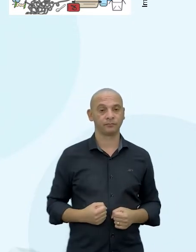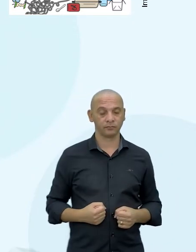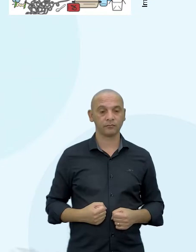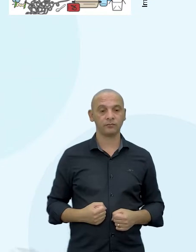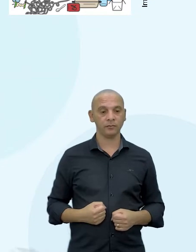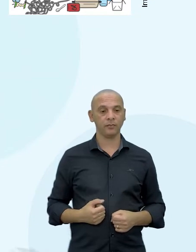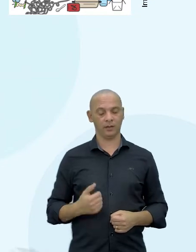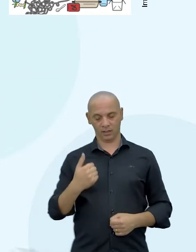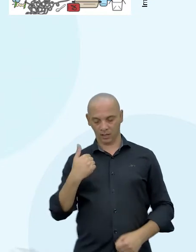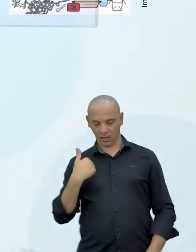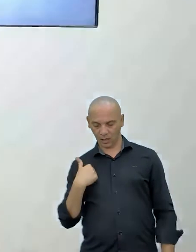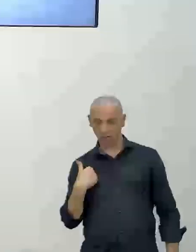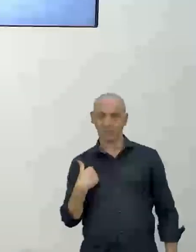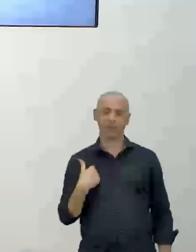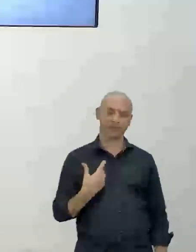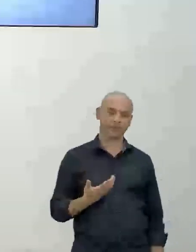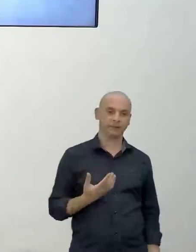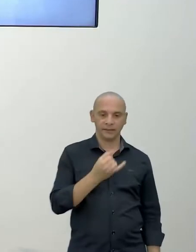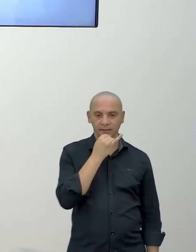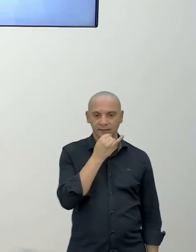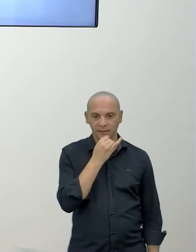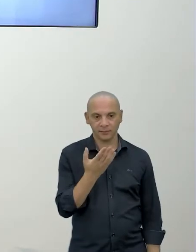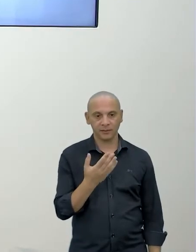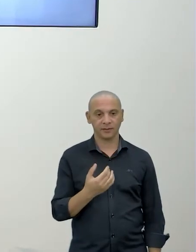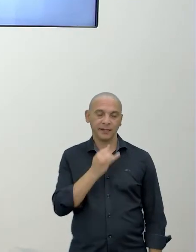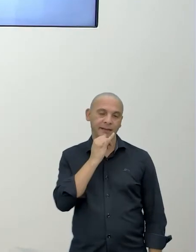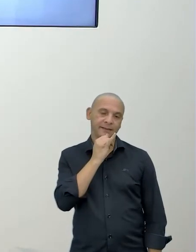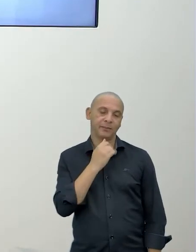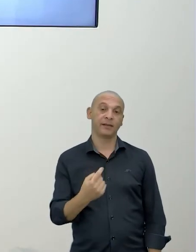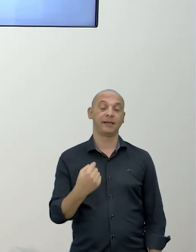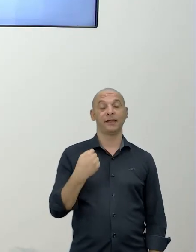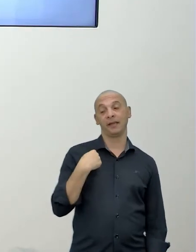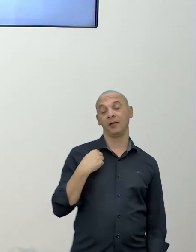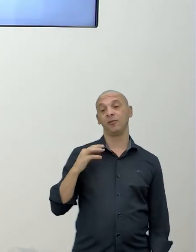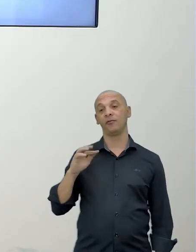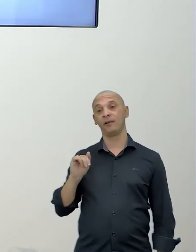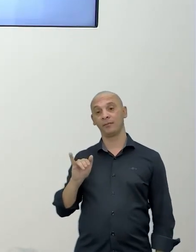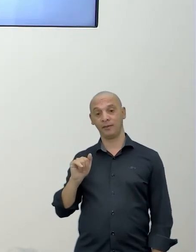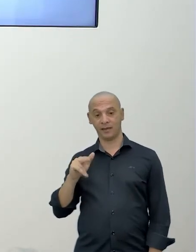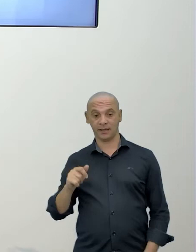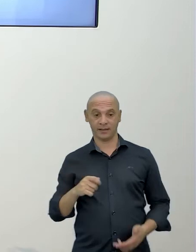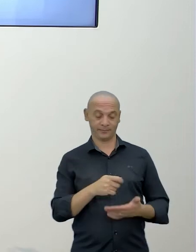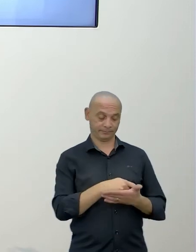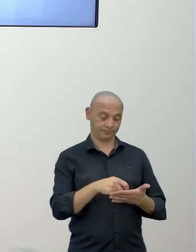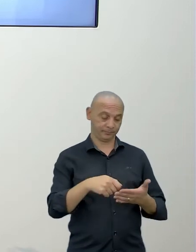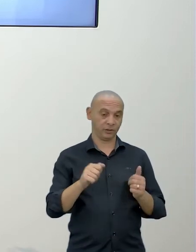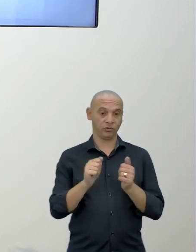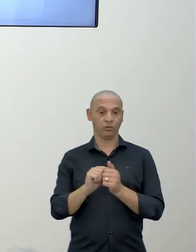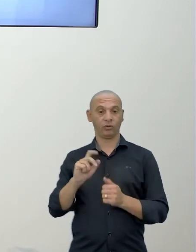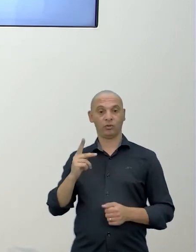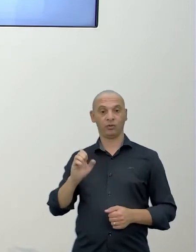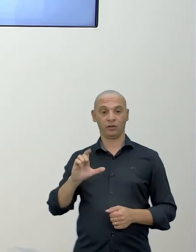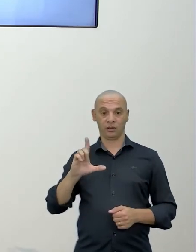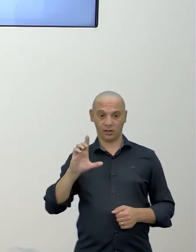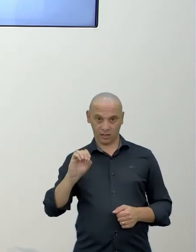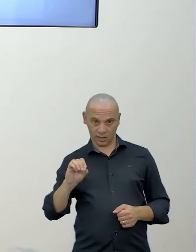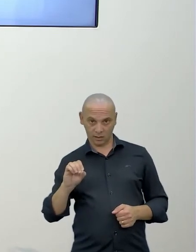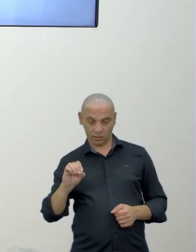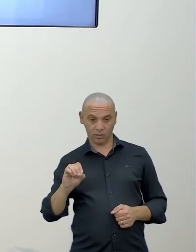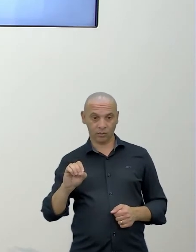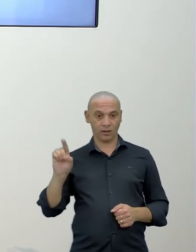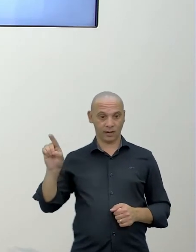um relatório em forma de uma narrativa. Então, como é isso? Então, eu, Fabiana... Você não vai escrever exatamente assim, pelo